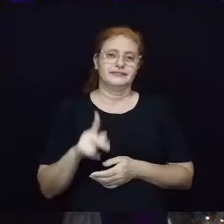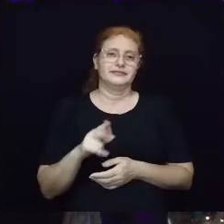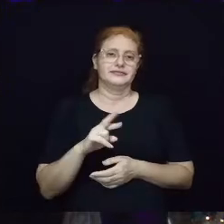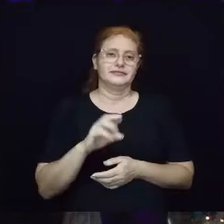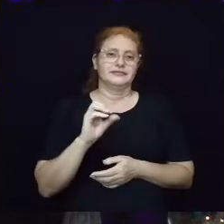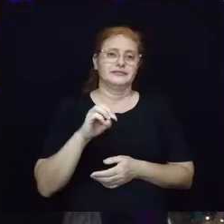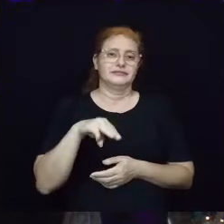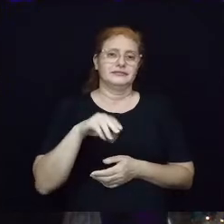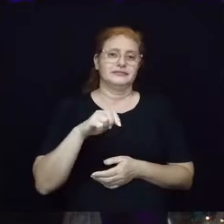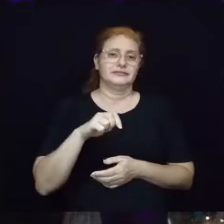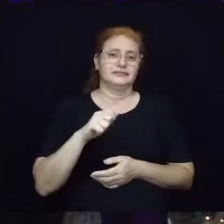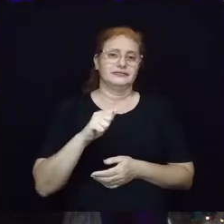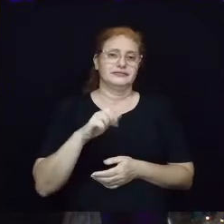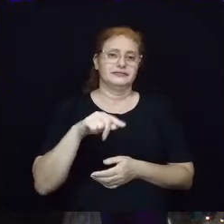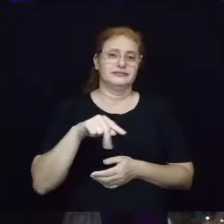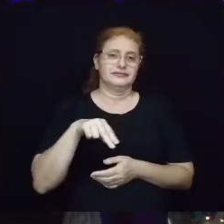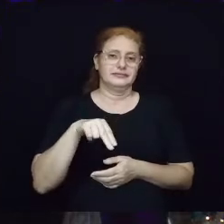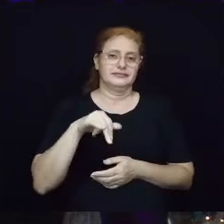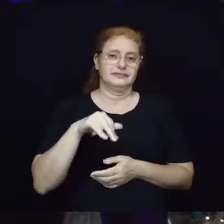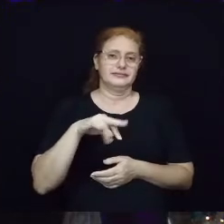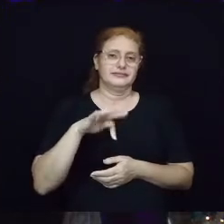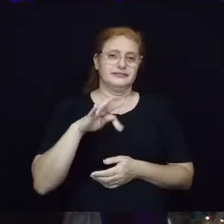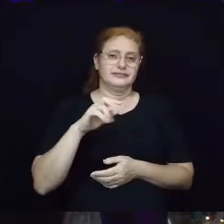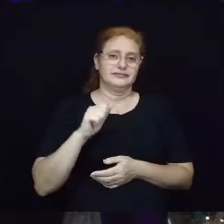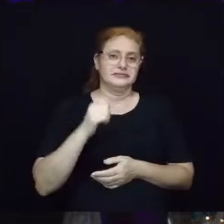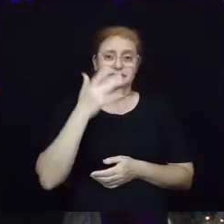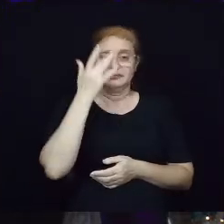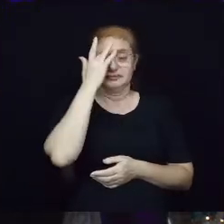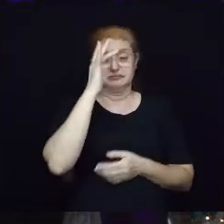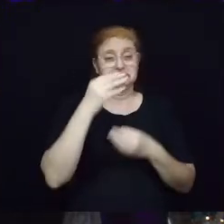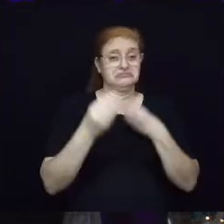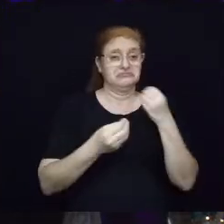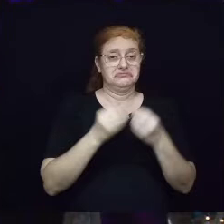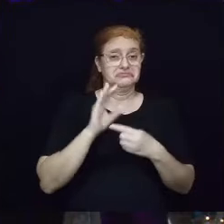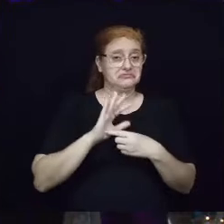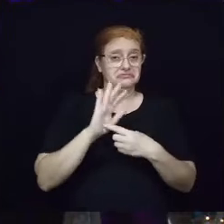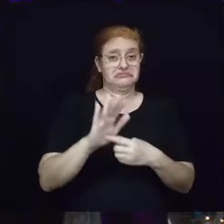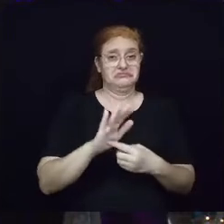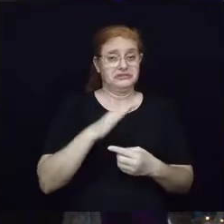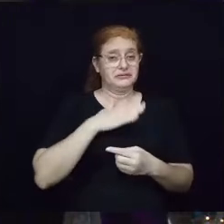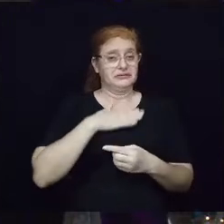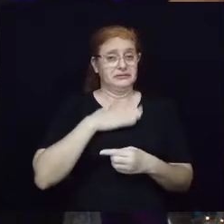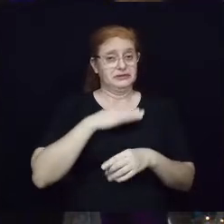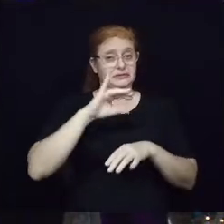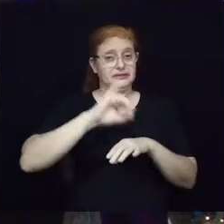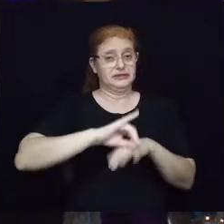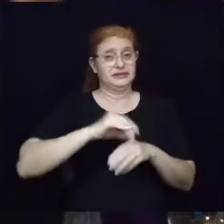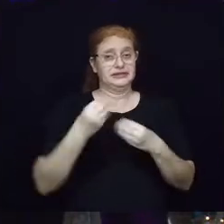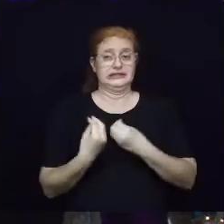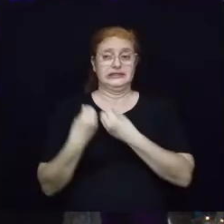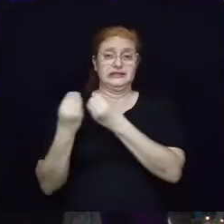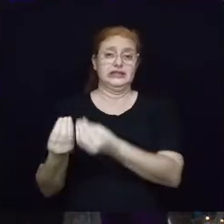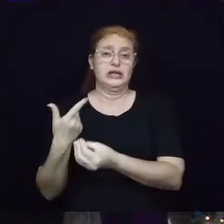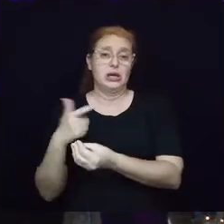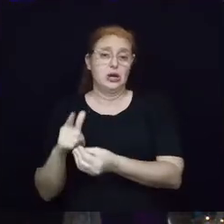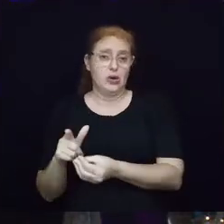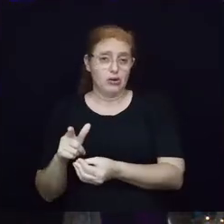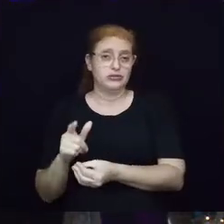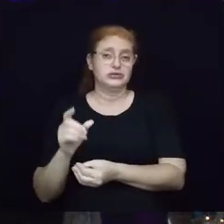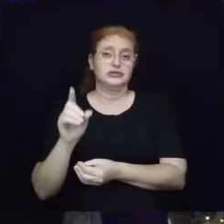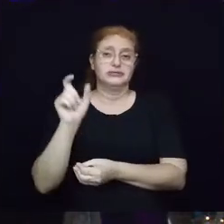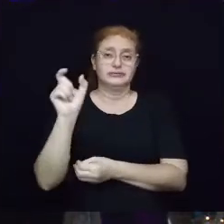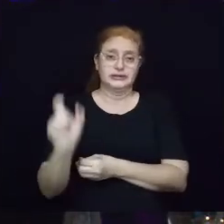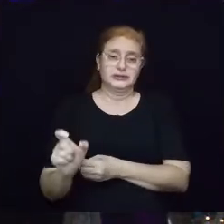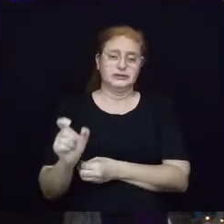Romanita, e eu, sei lá como, acabei que eu mostrei esse meu produto que eu ia entregar para um outro cliente, e ela achou